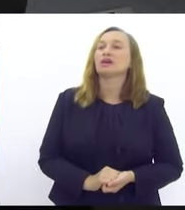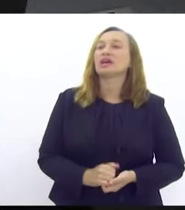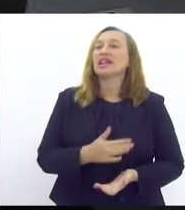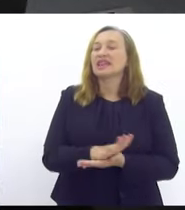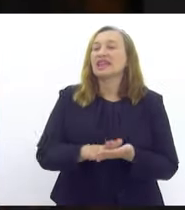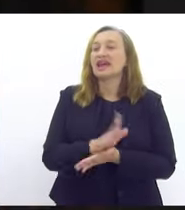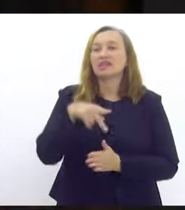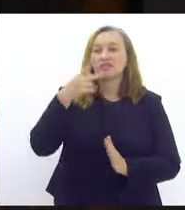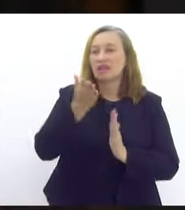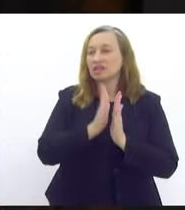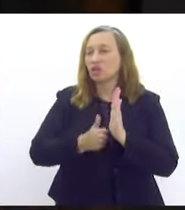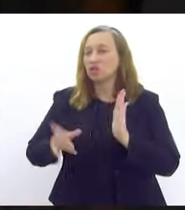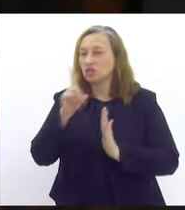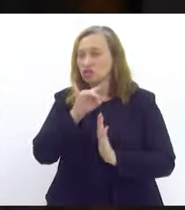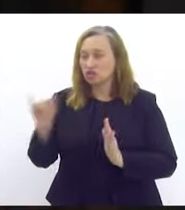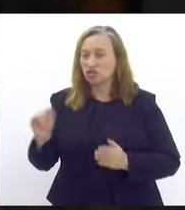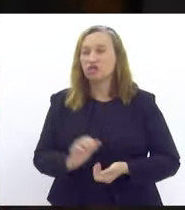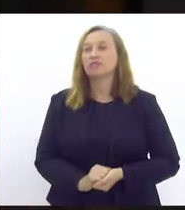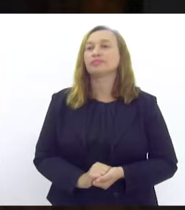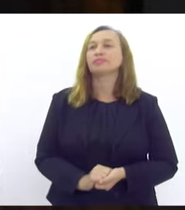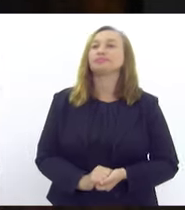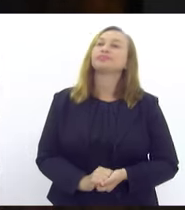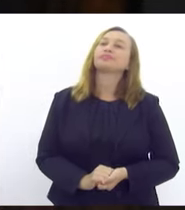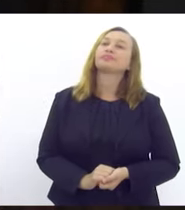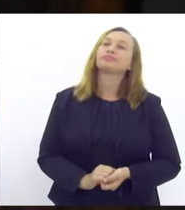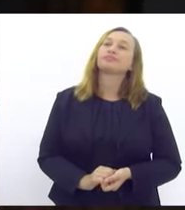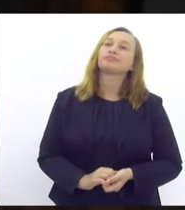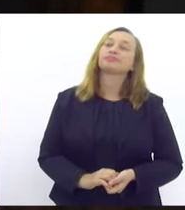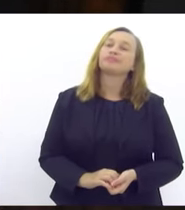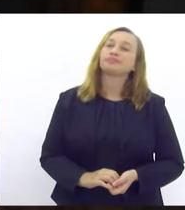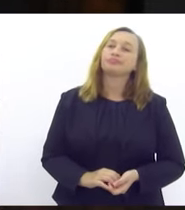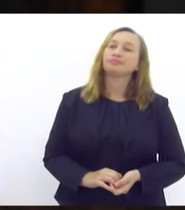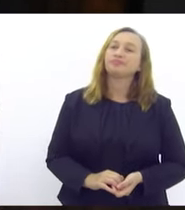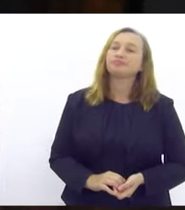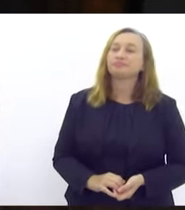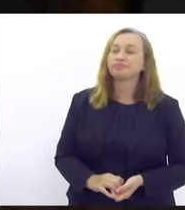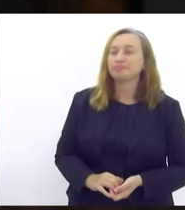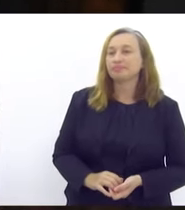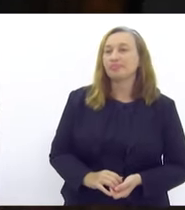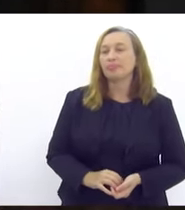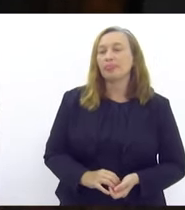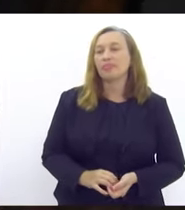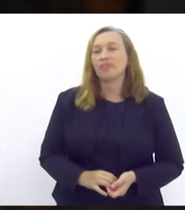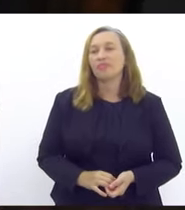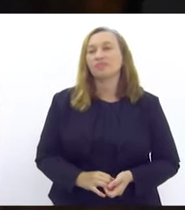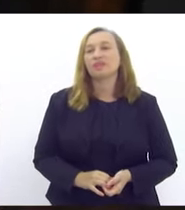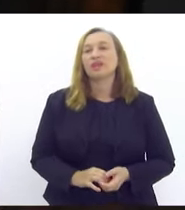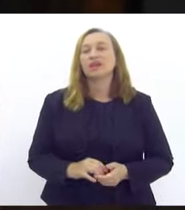Nada mais havendo a tratar na sessão extraordinária,